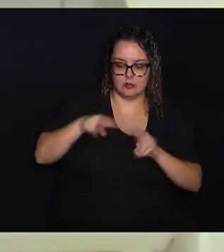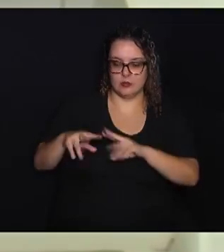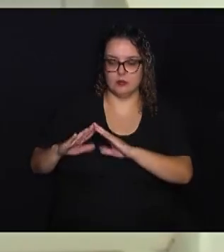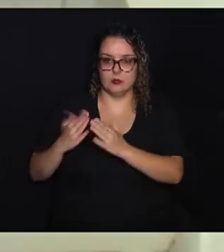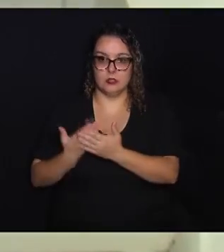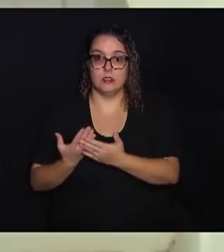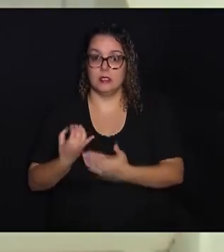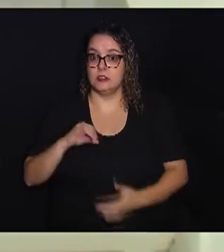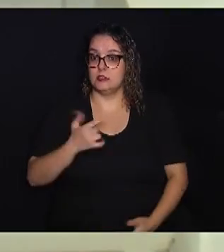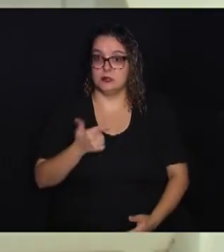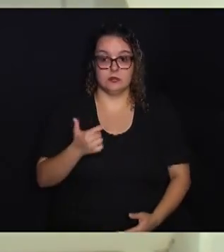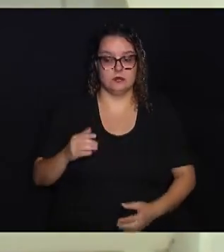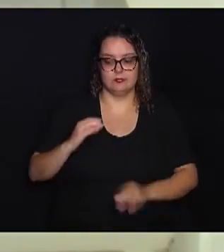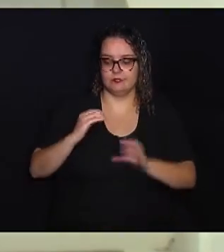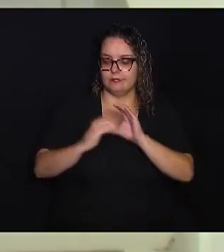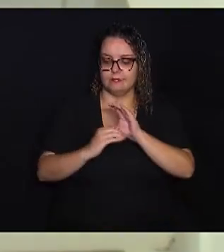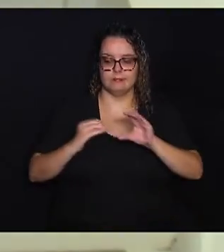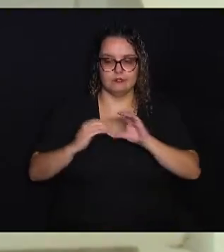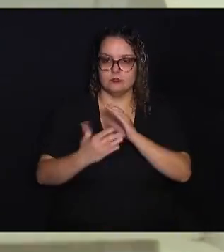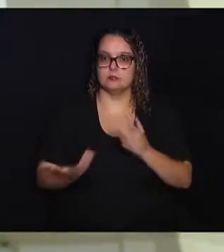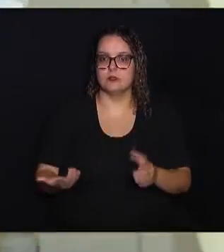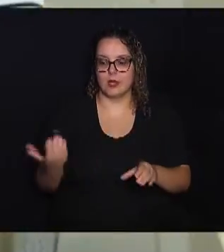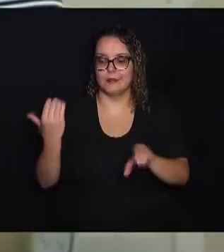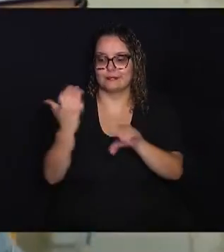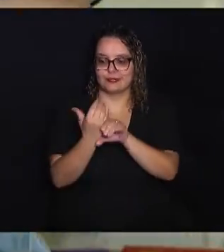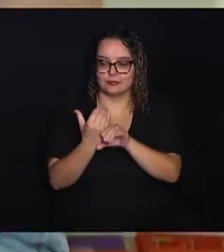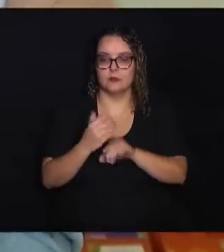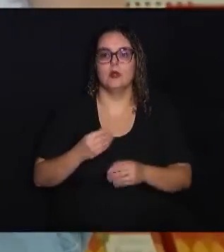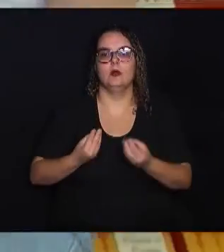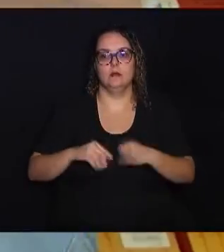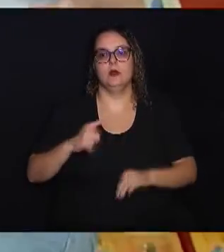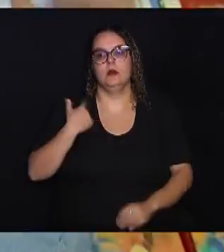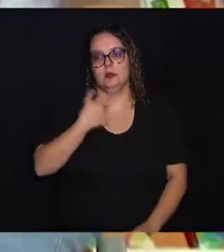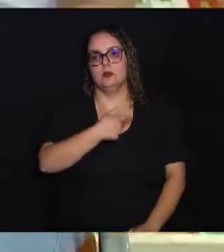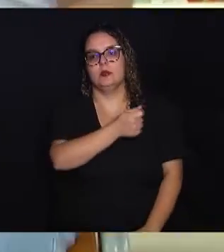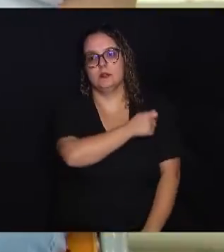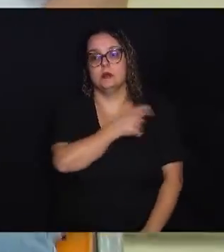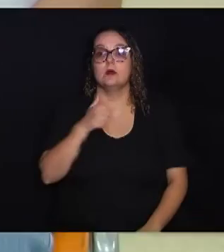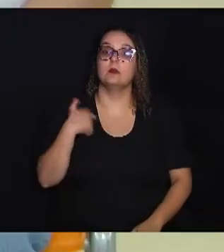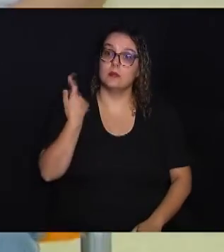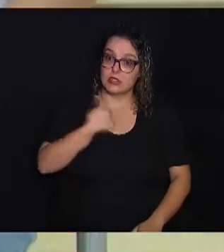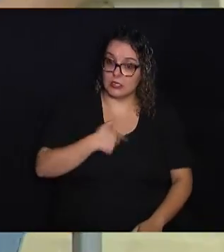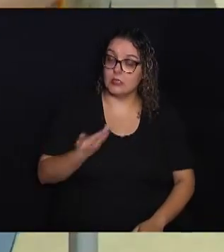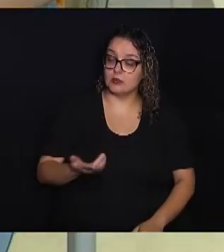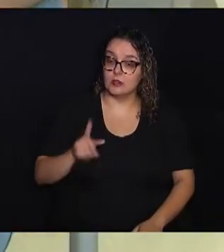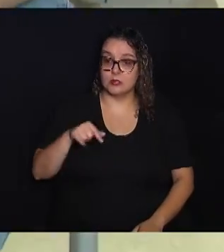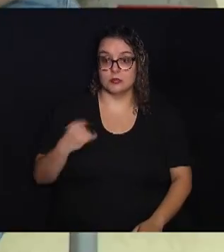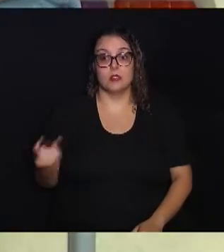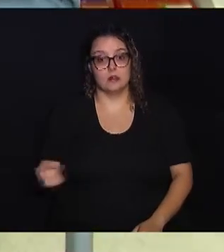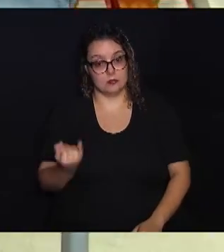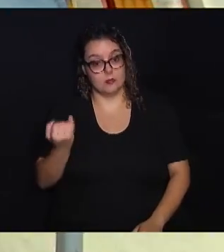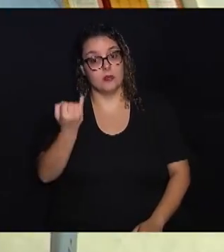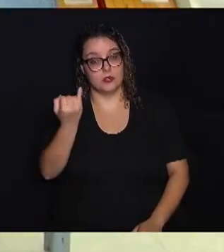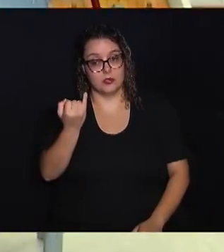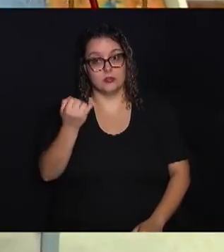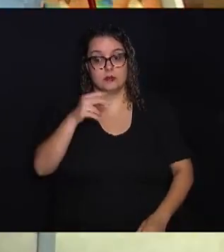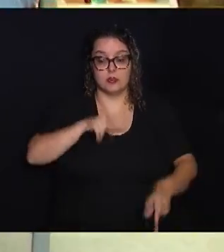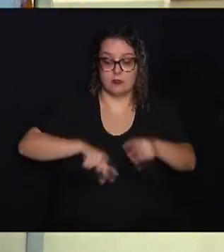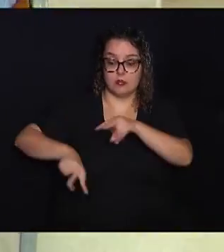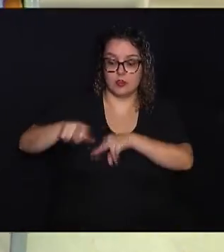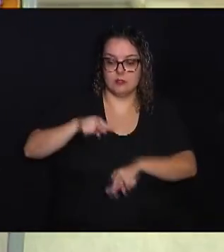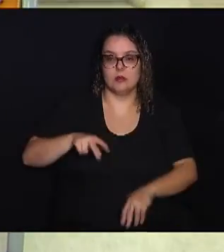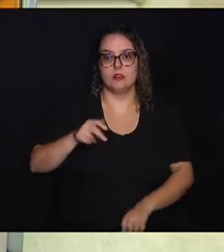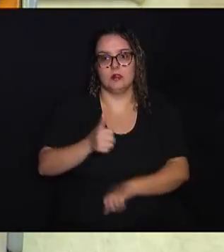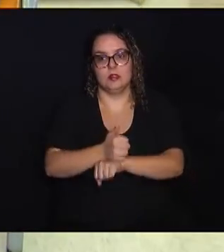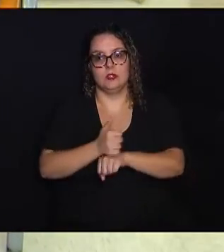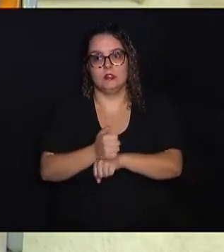houver essa comunicação, o prejudicado vai ser nosso aluno, né? Então, para nós aqui, é importantíssimo a visão desse profissional, se